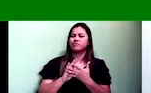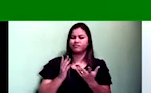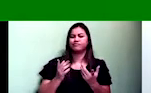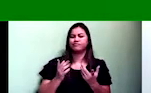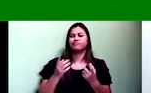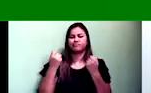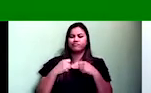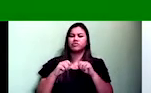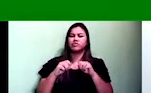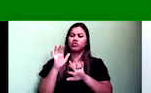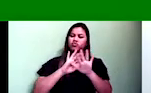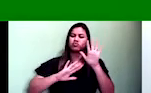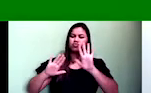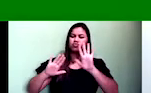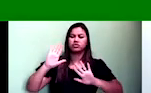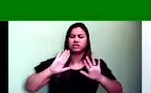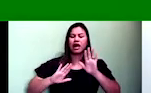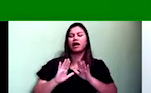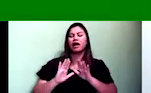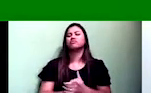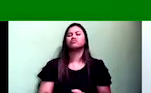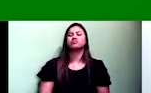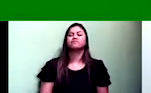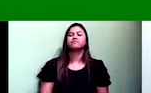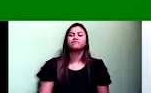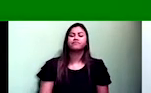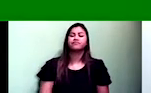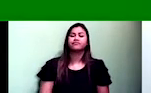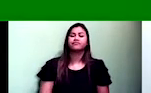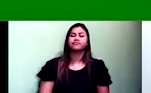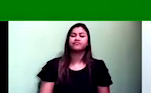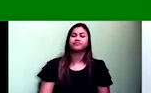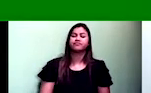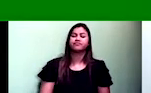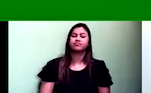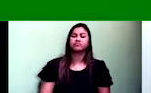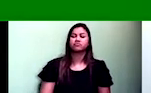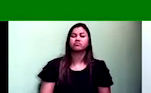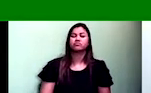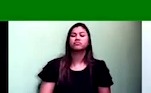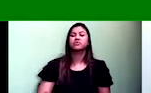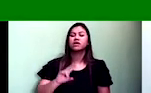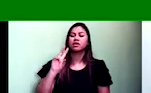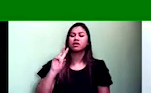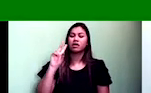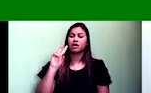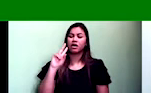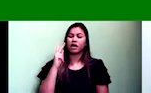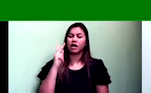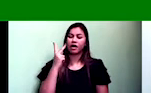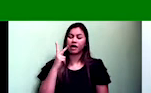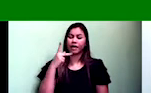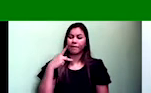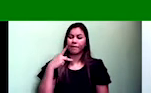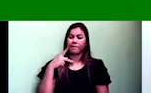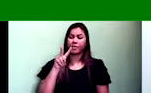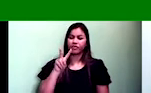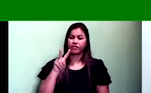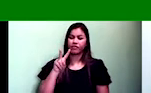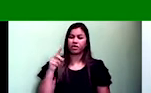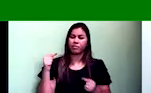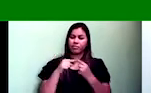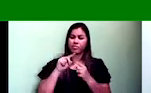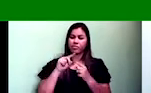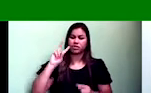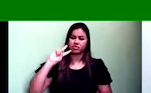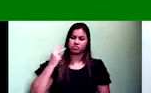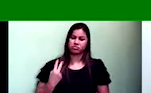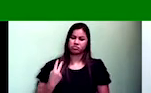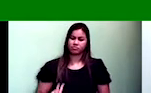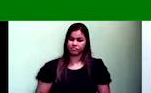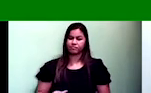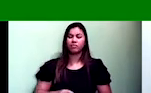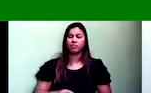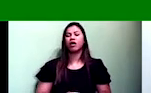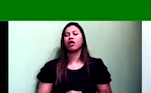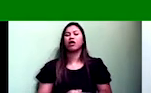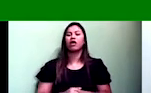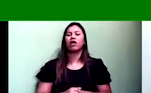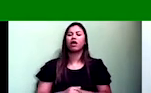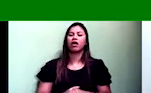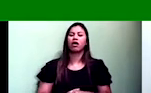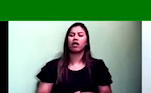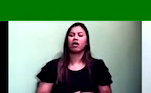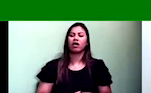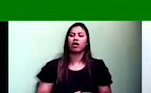envolvidos. O HPV, então, que é o vírus do condiloma acuminado, do papiloma laríngeo, da